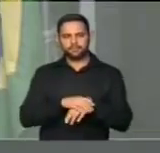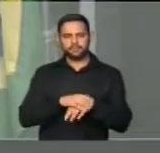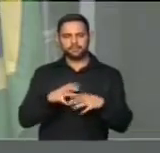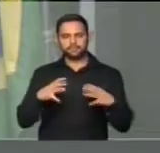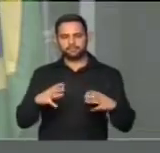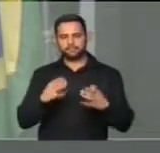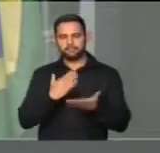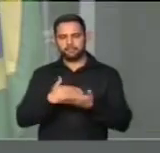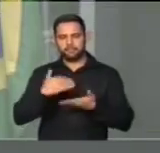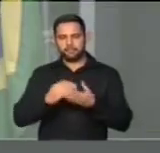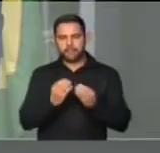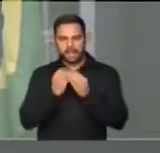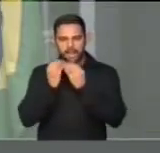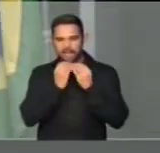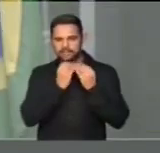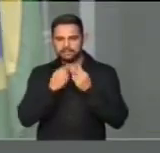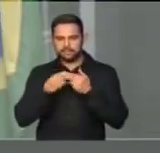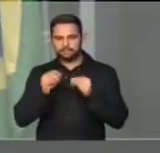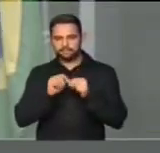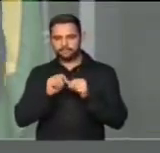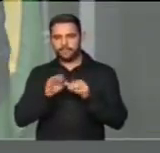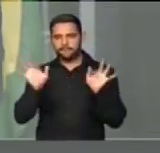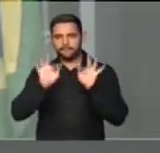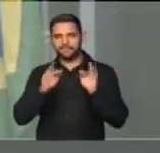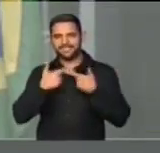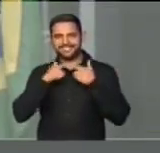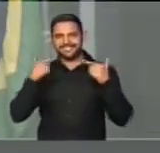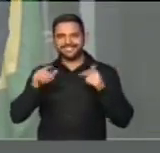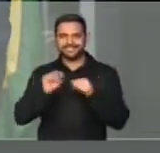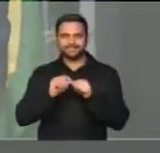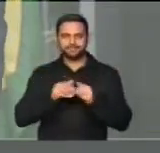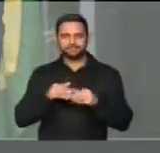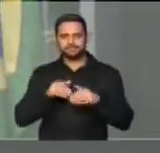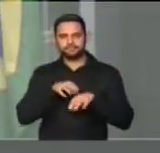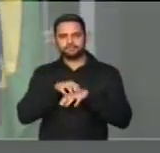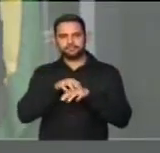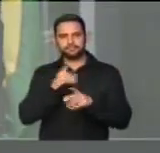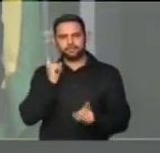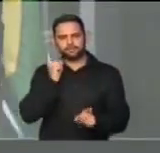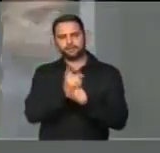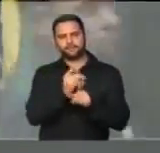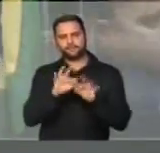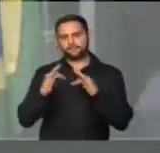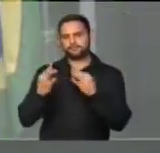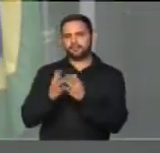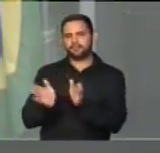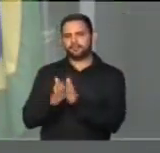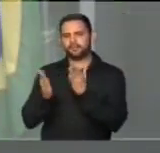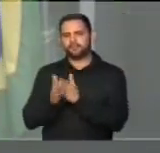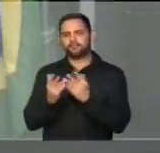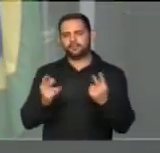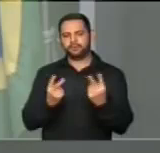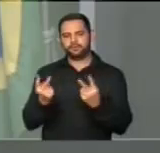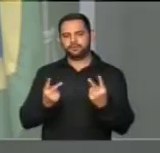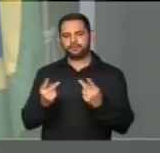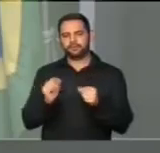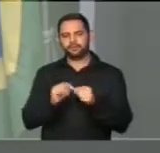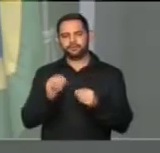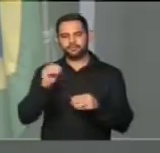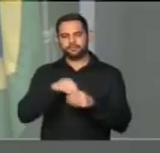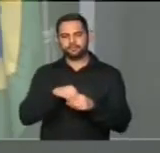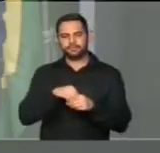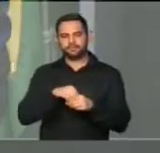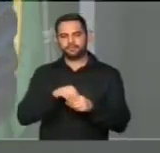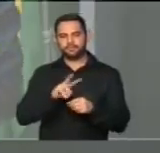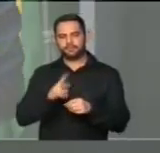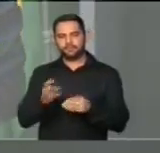melancias na parte de trás, a família sorridente, muito alegre, e cruzava com uma família pobre, que era justamente aquela família que estava dentro do carro, era